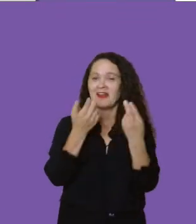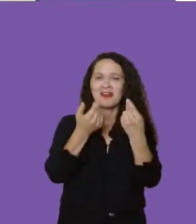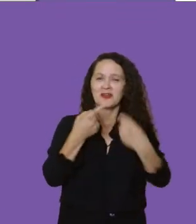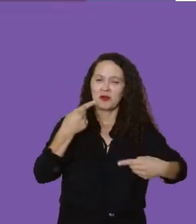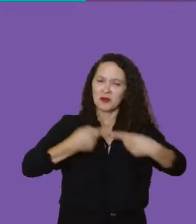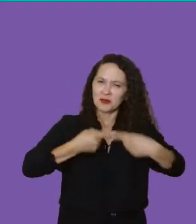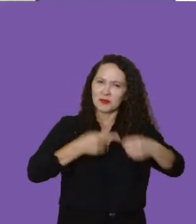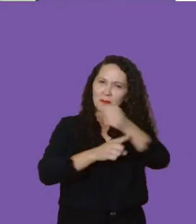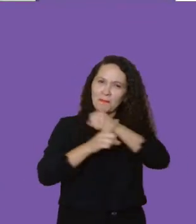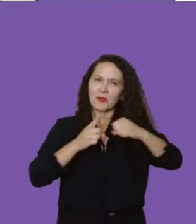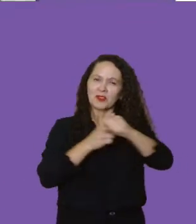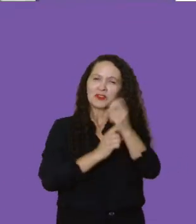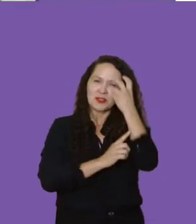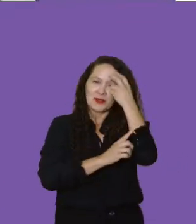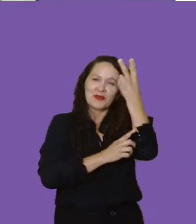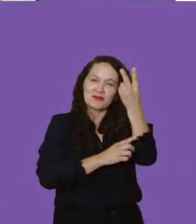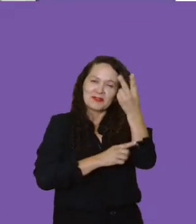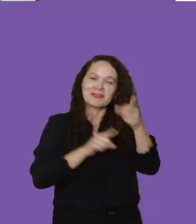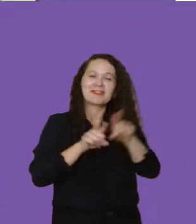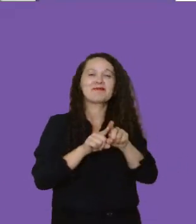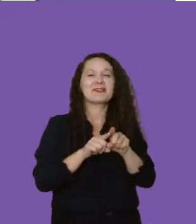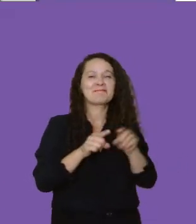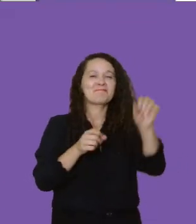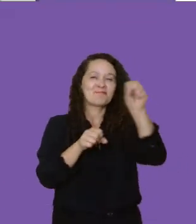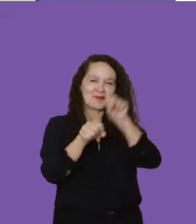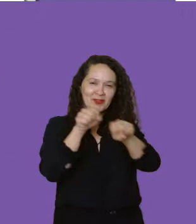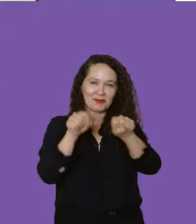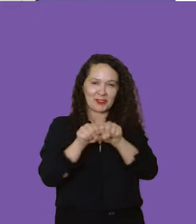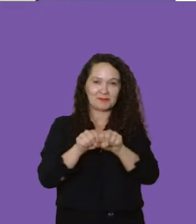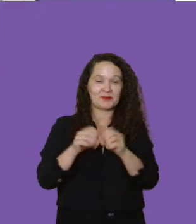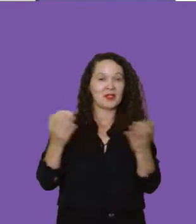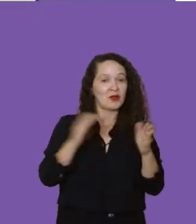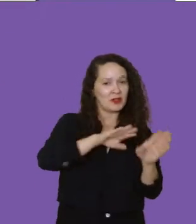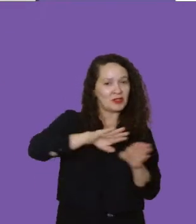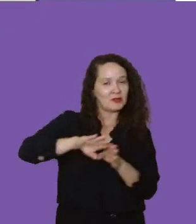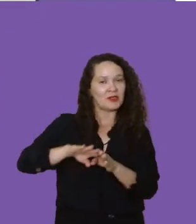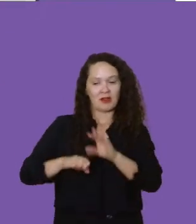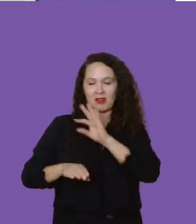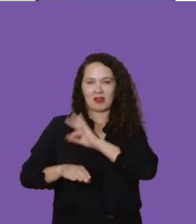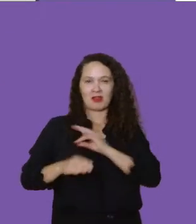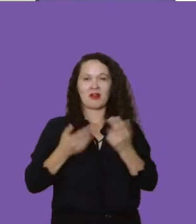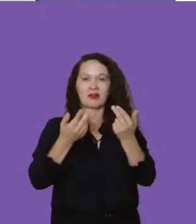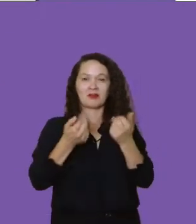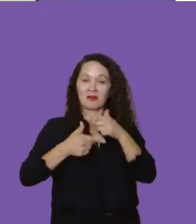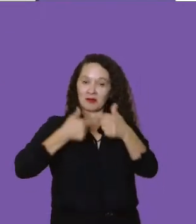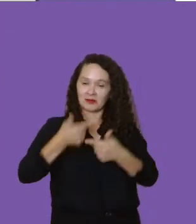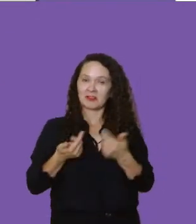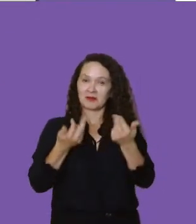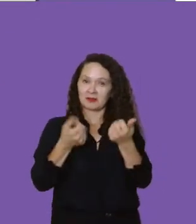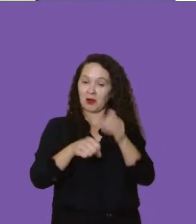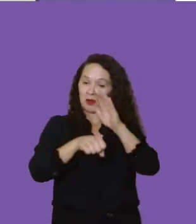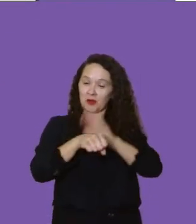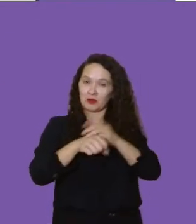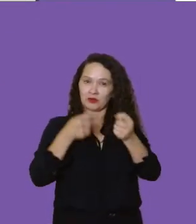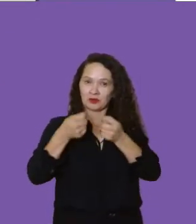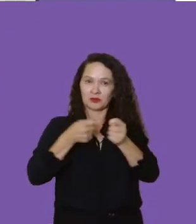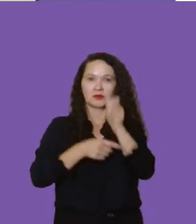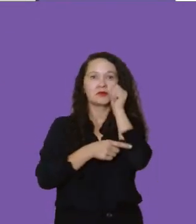culturais e econômicas. Trabalho igual, salário igual. A autonomia econômica das